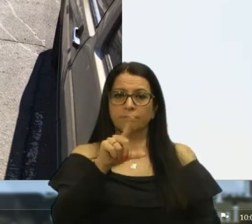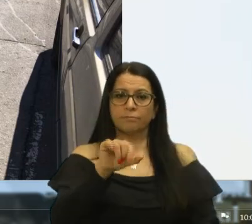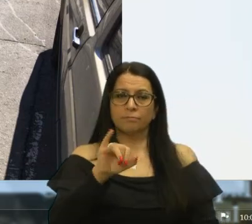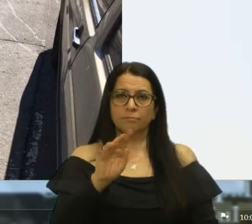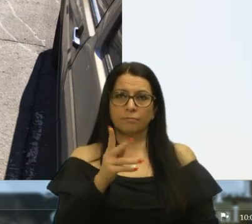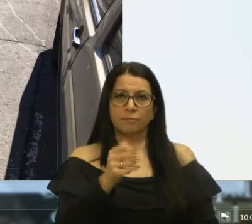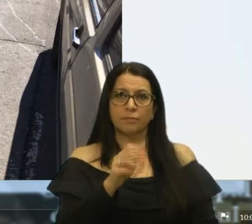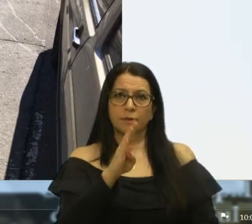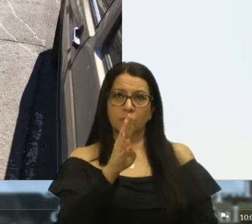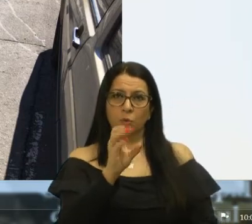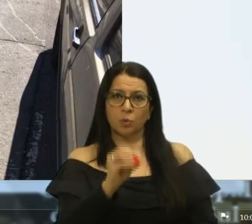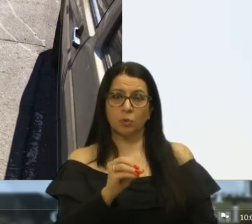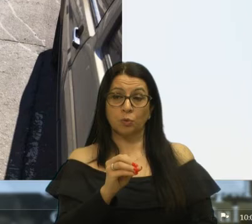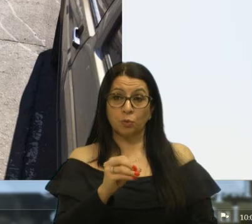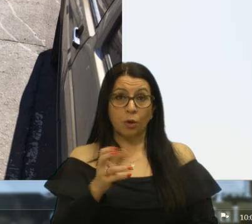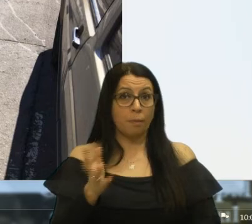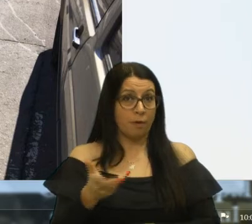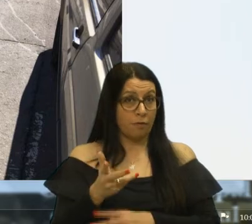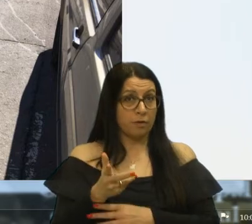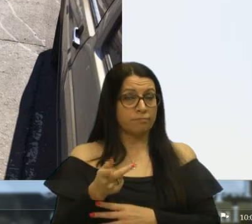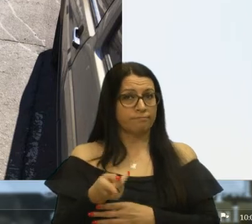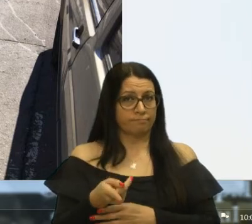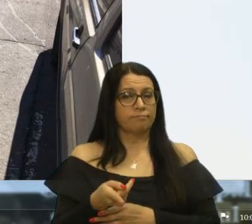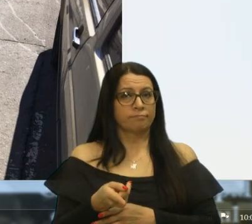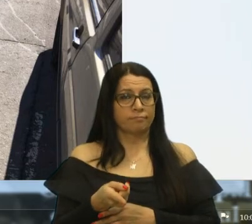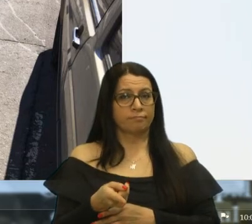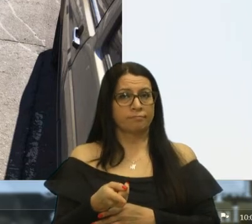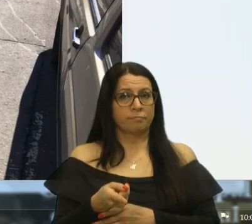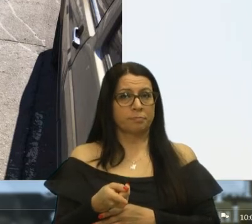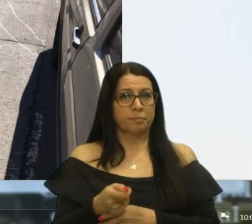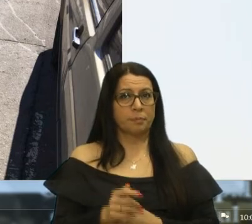o excesso de velocidade dos